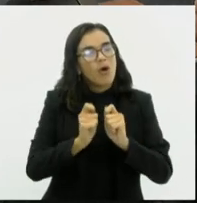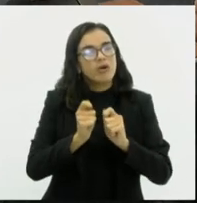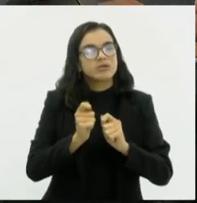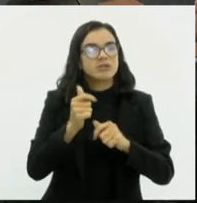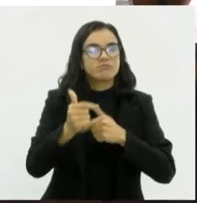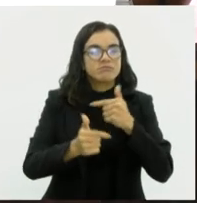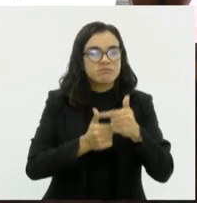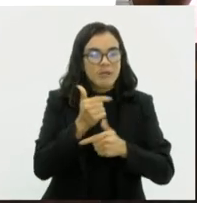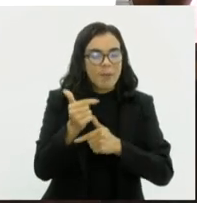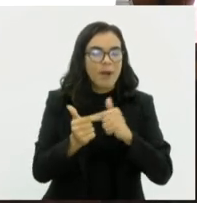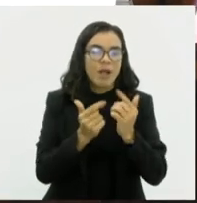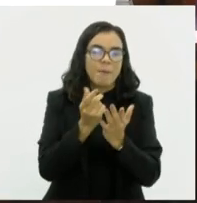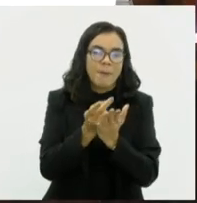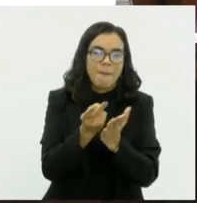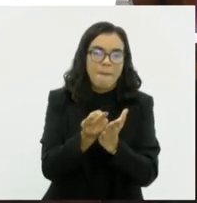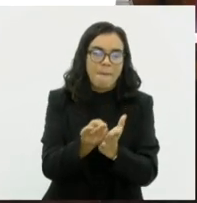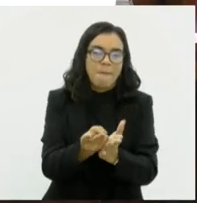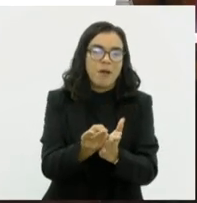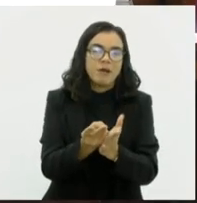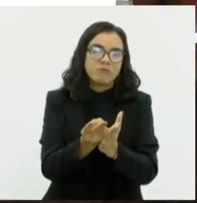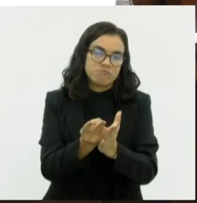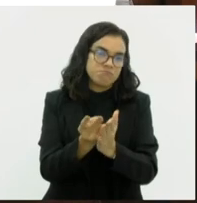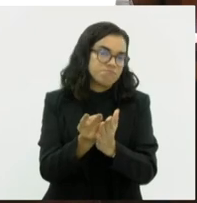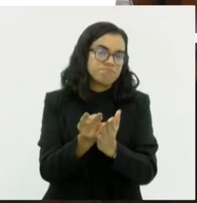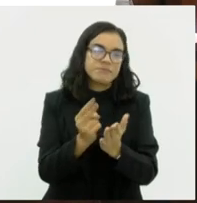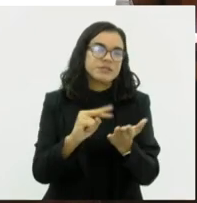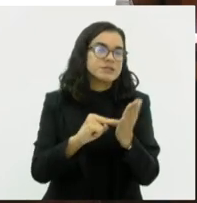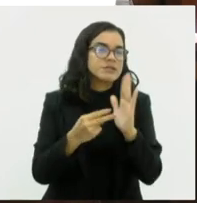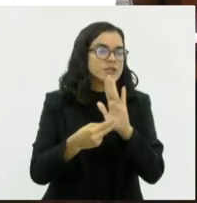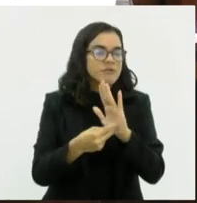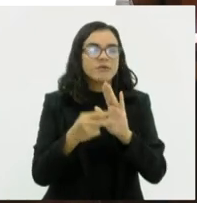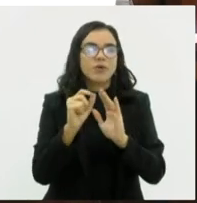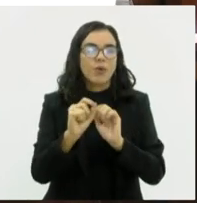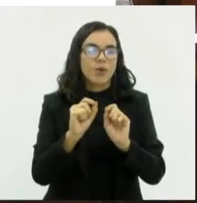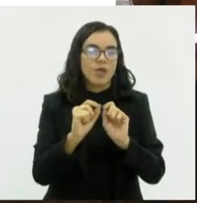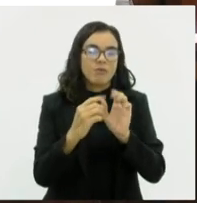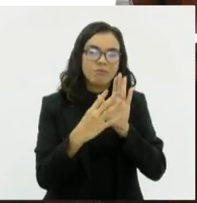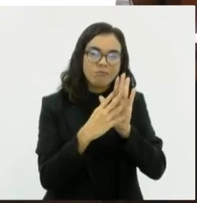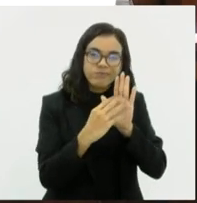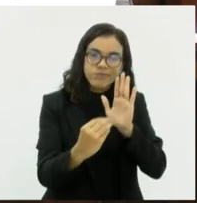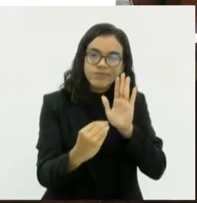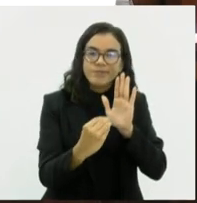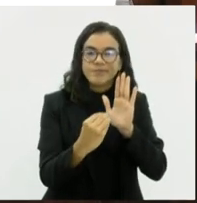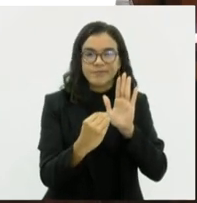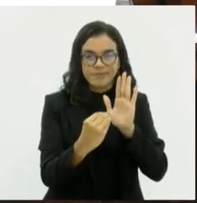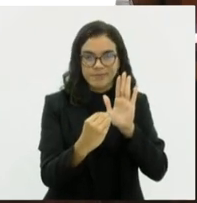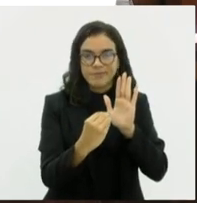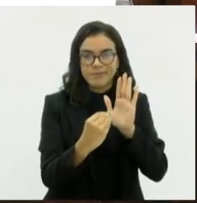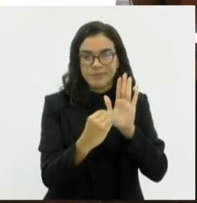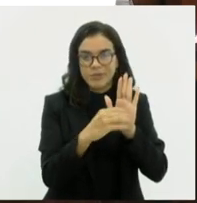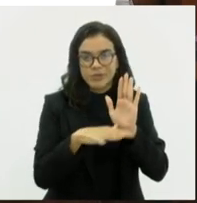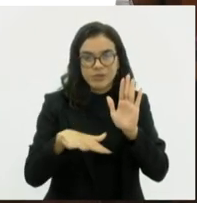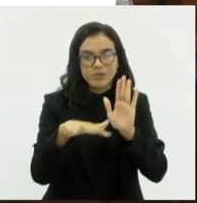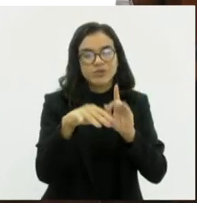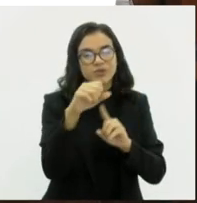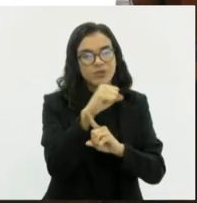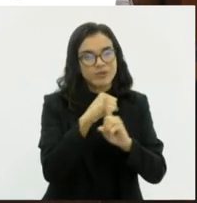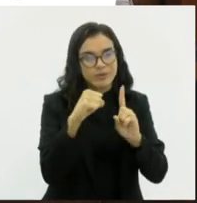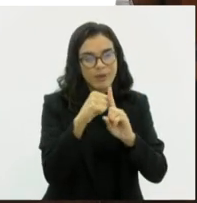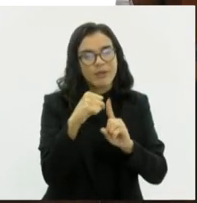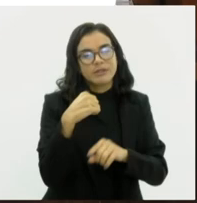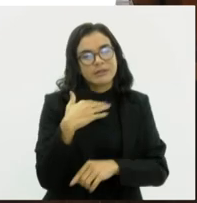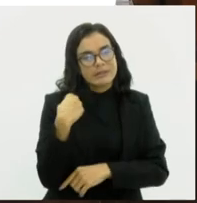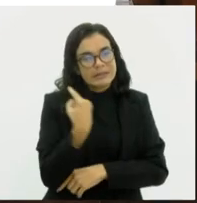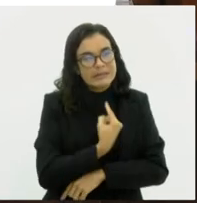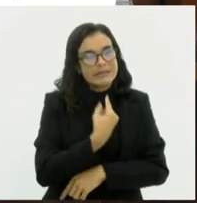trabalho, que é um trabalho que, acima de tudo, ela dá um grande exemplo, né? Não é fácil. A gente sabe